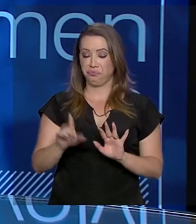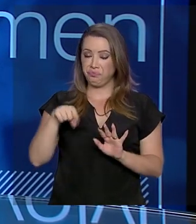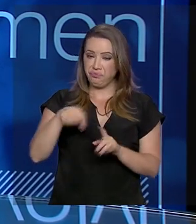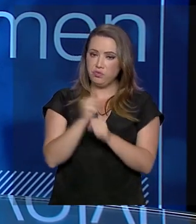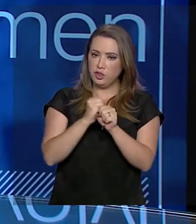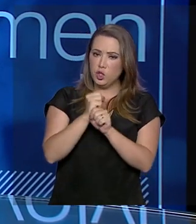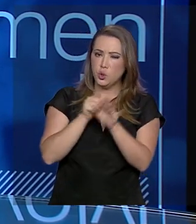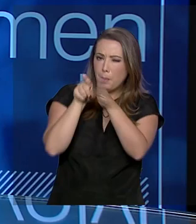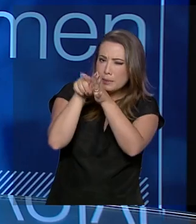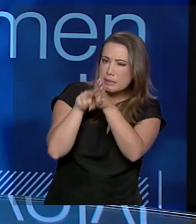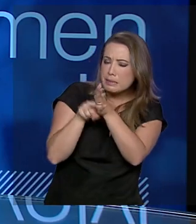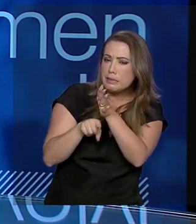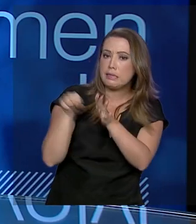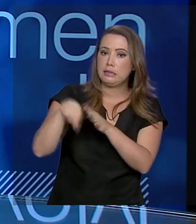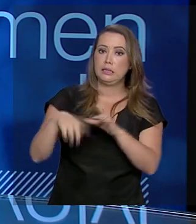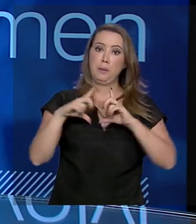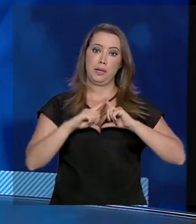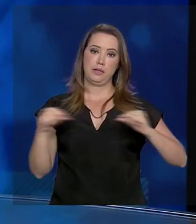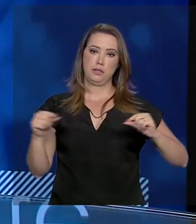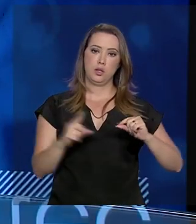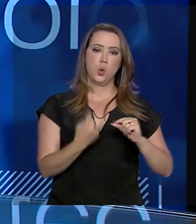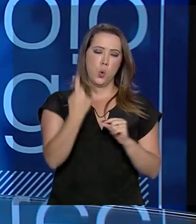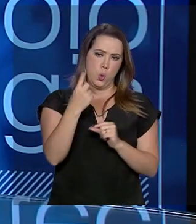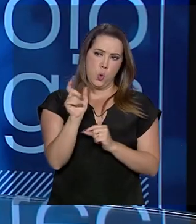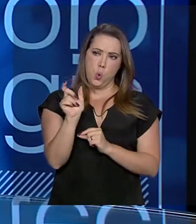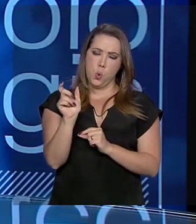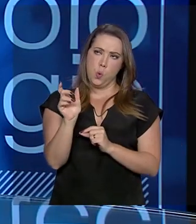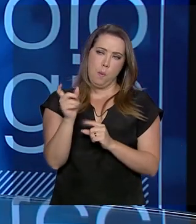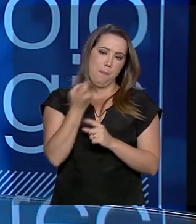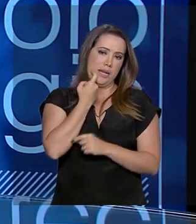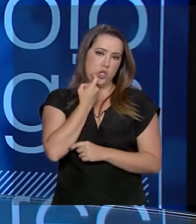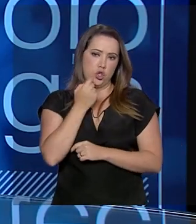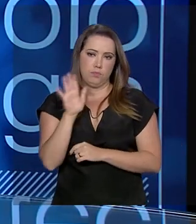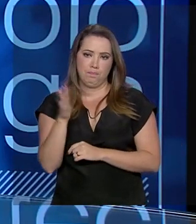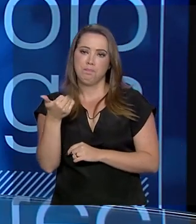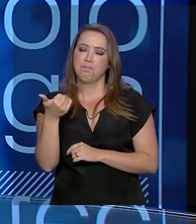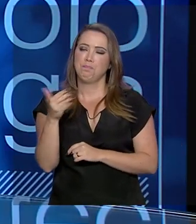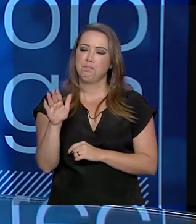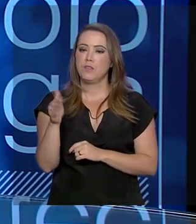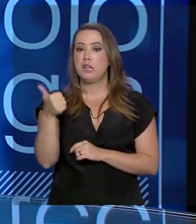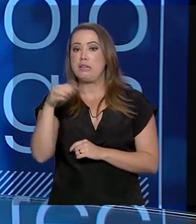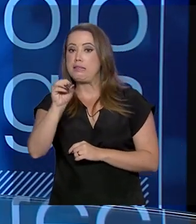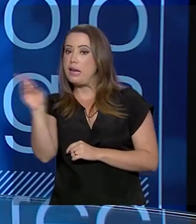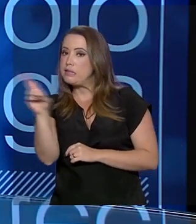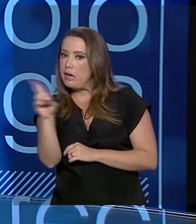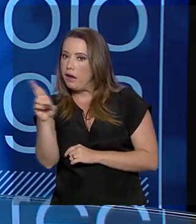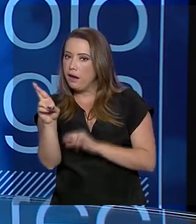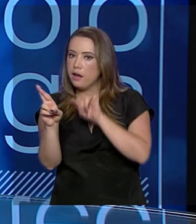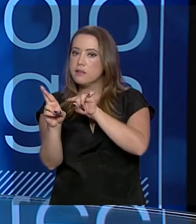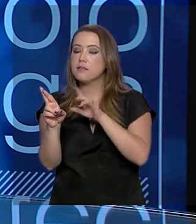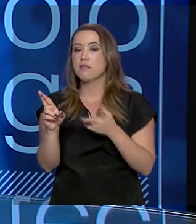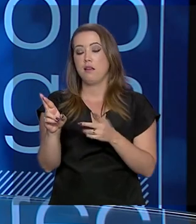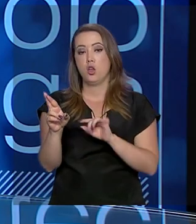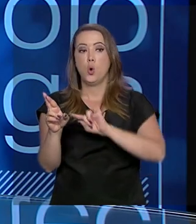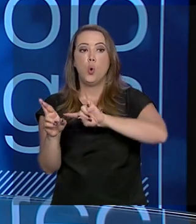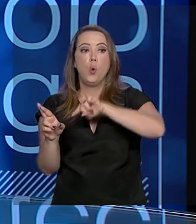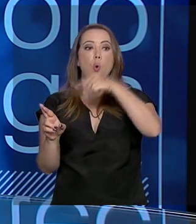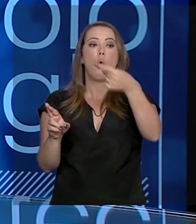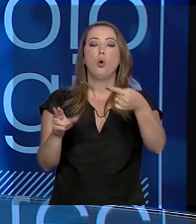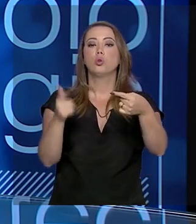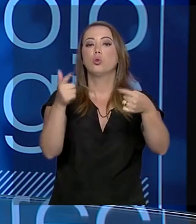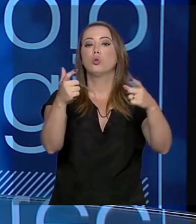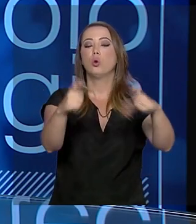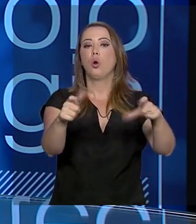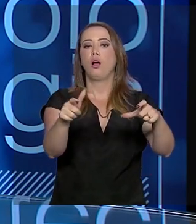pesquisa de preço. Aqui em Brasília, um certo tipo de peixe estava custando R$,00 o quilo, enquanto em uma outra região do país